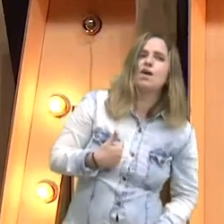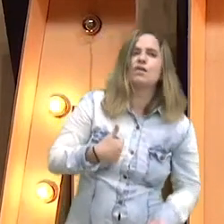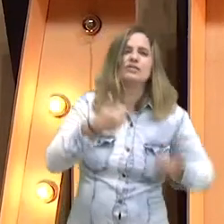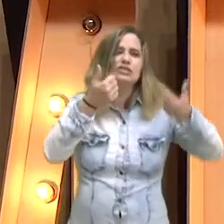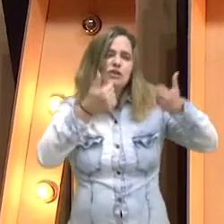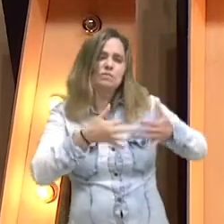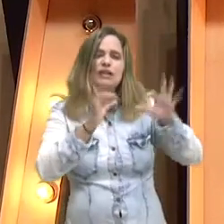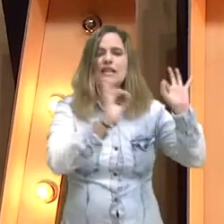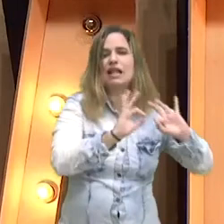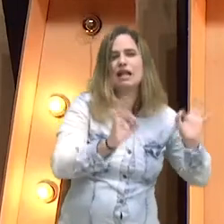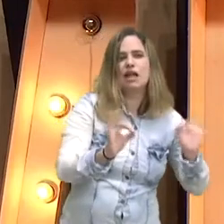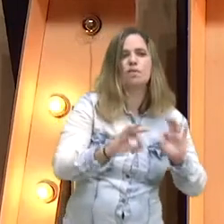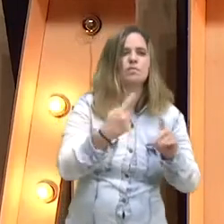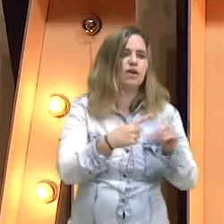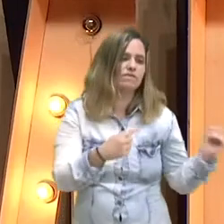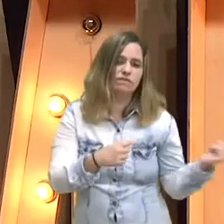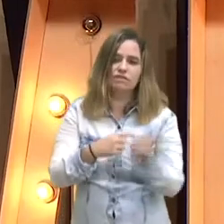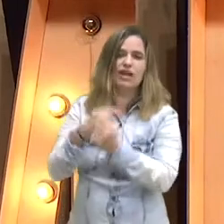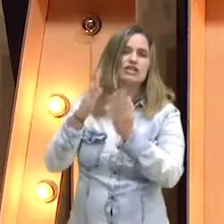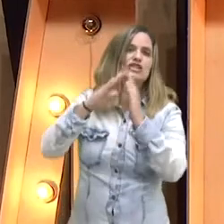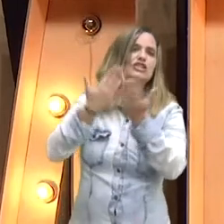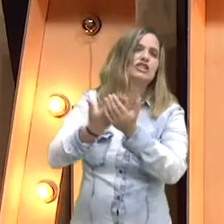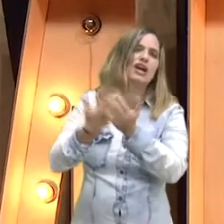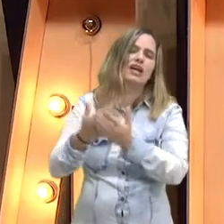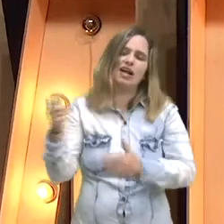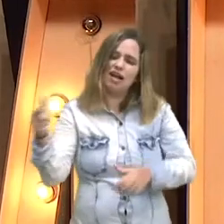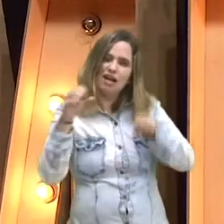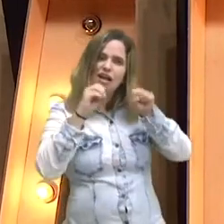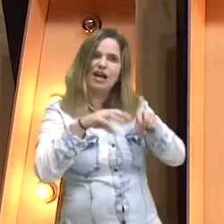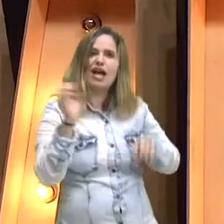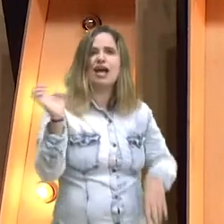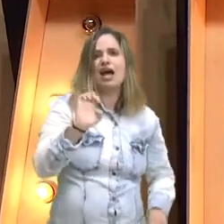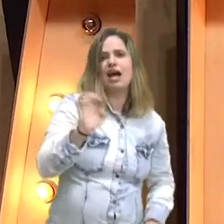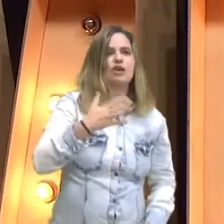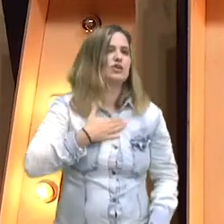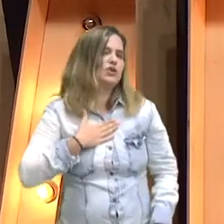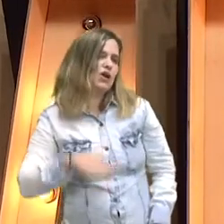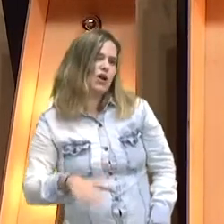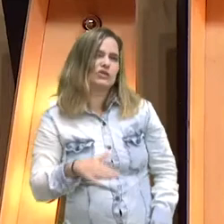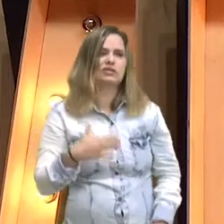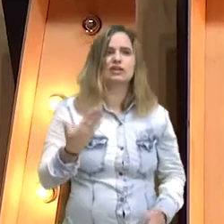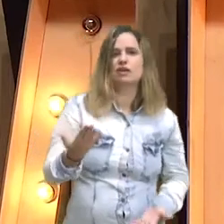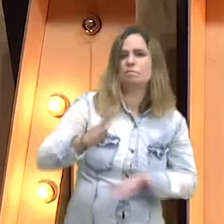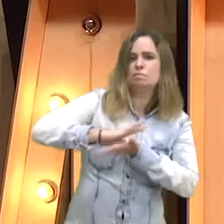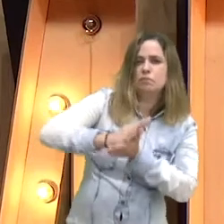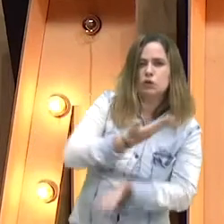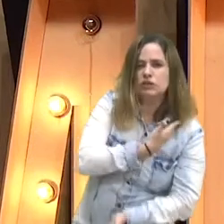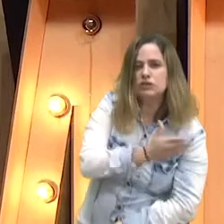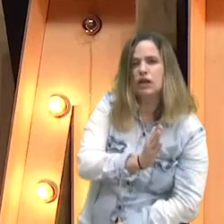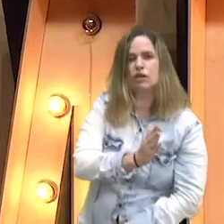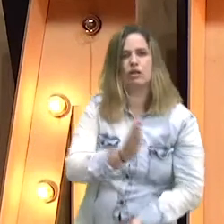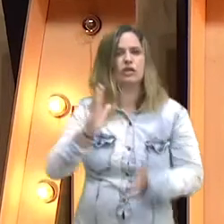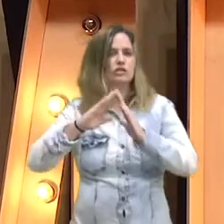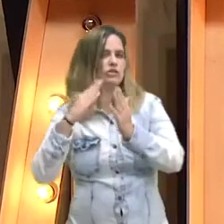vão chamar de fascista, pronto. E a gente tem medo de falar a verdade. Se na escola falarem o contrário, vai